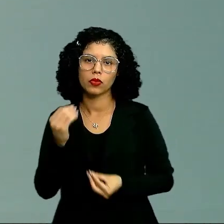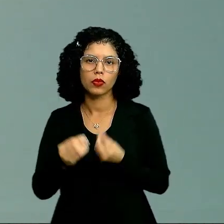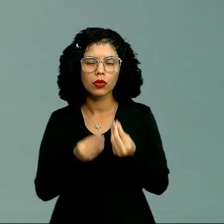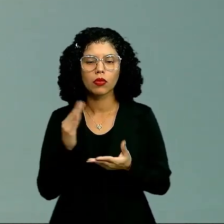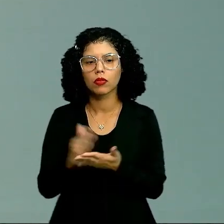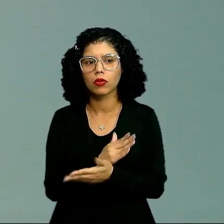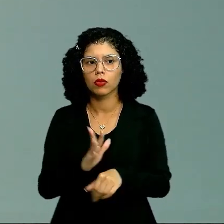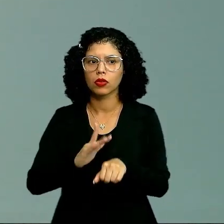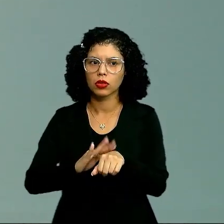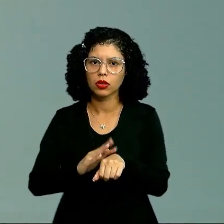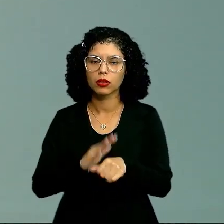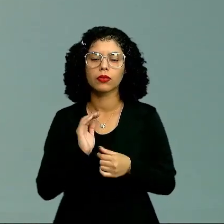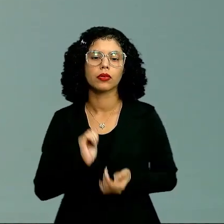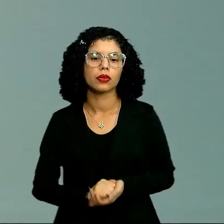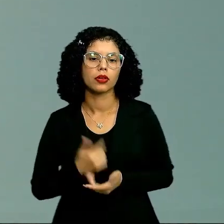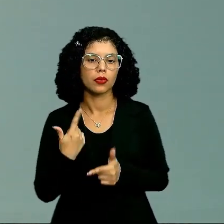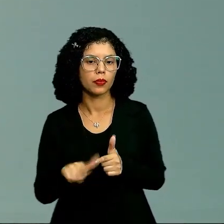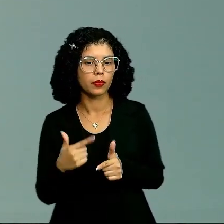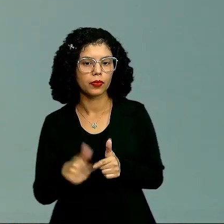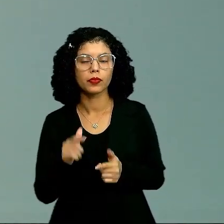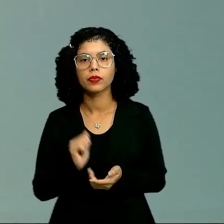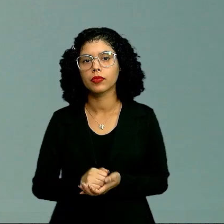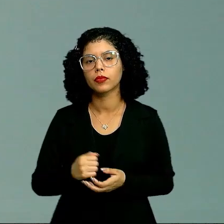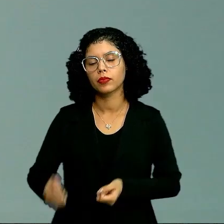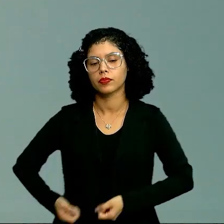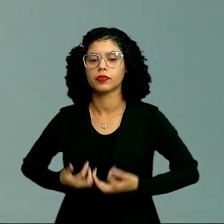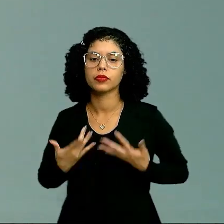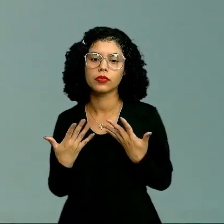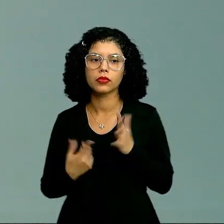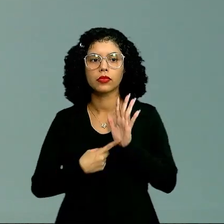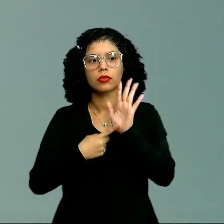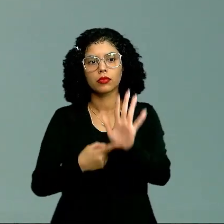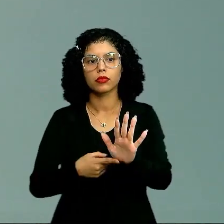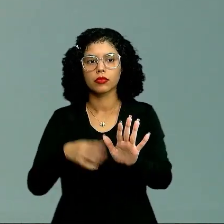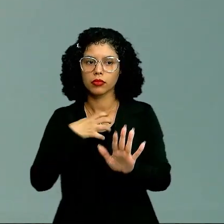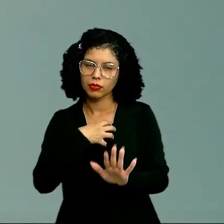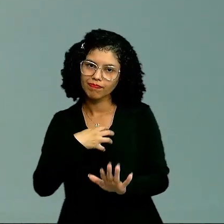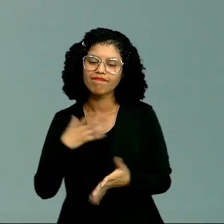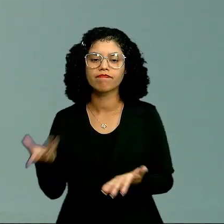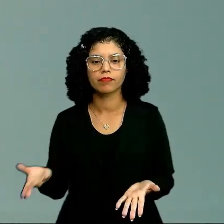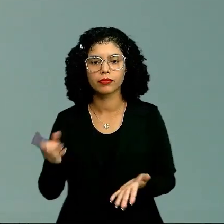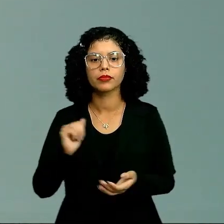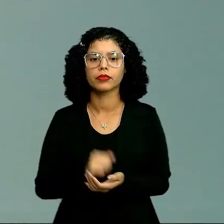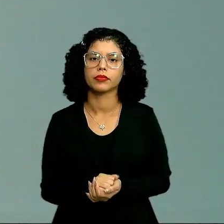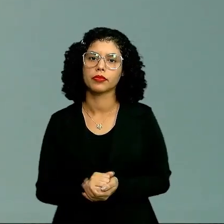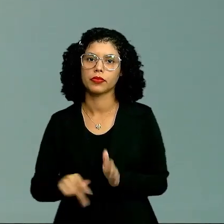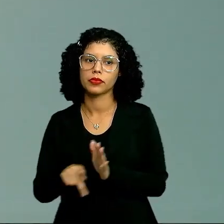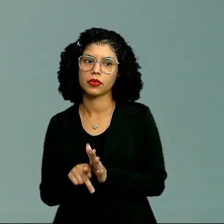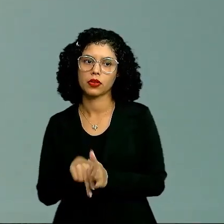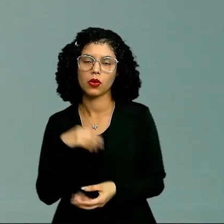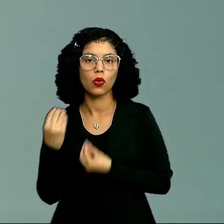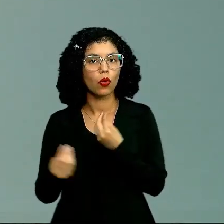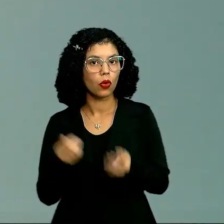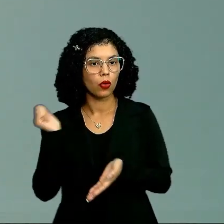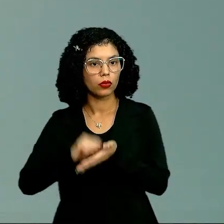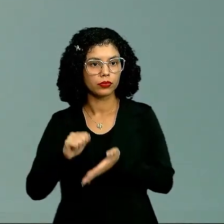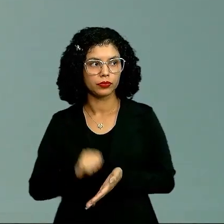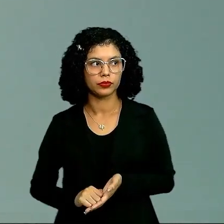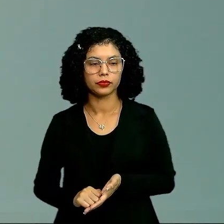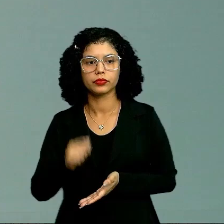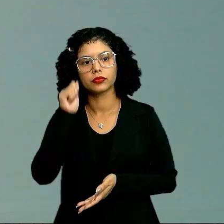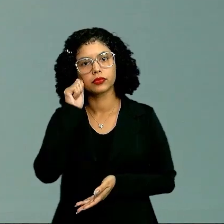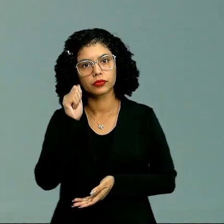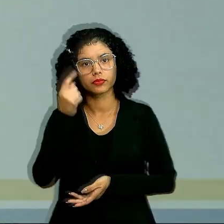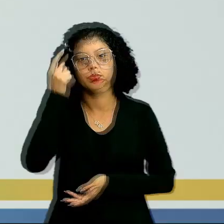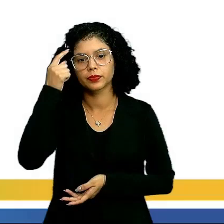alguma doença, com algum problema ali emocional, que mostra esse estado de fato de espírito, de como o escritor, o